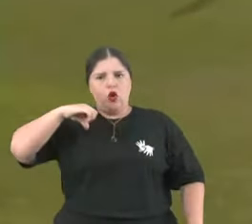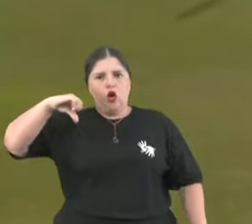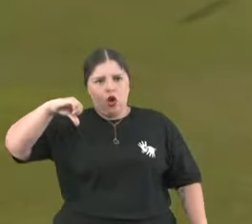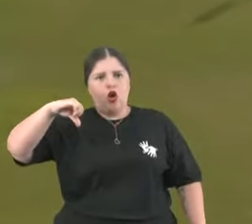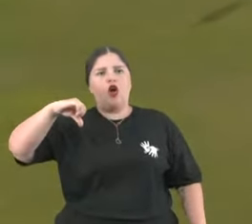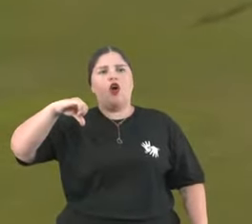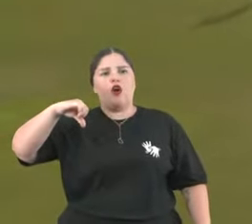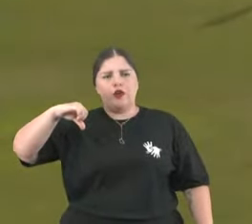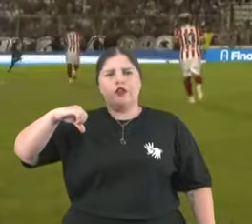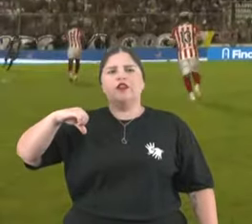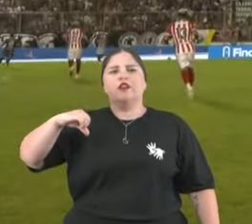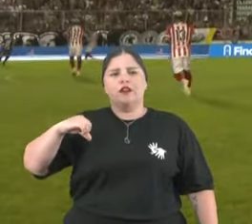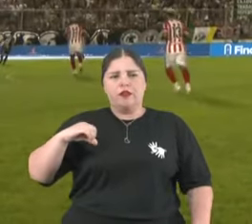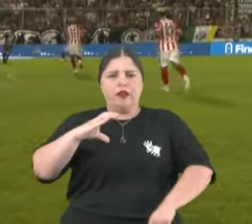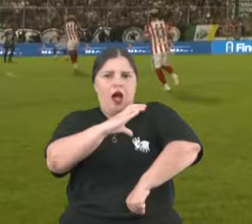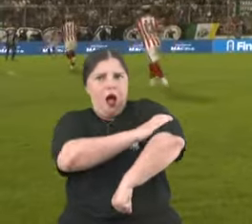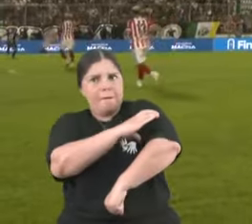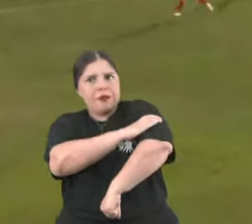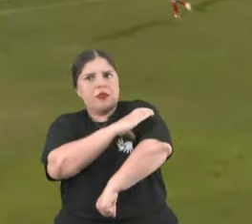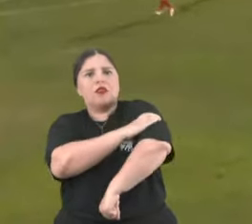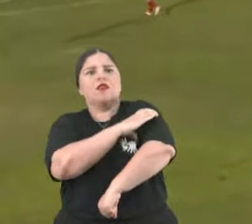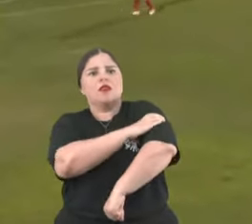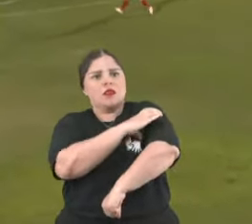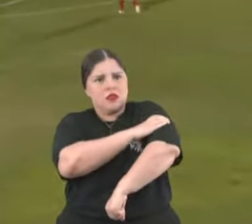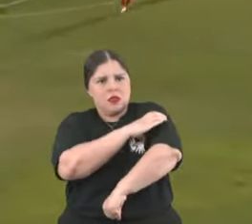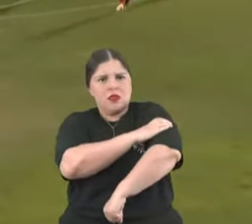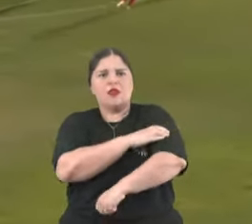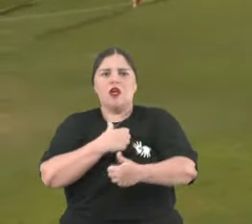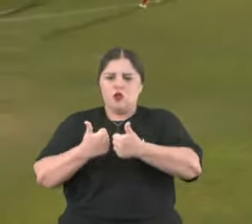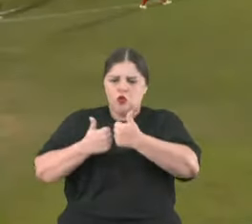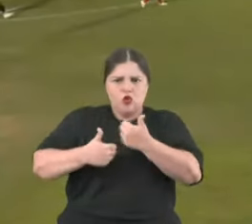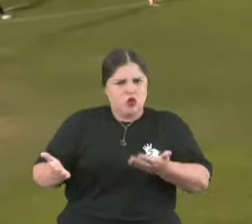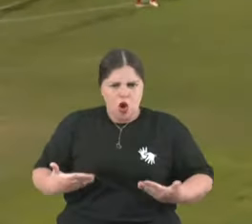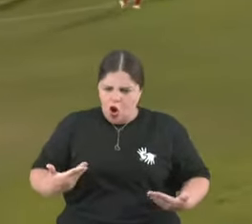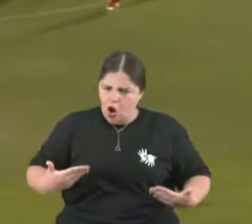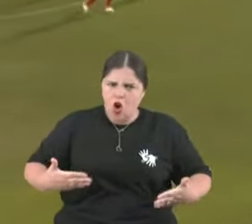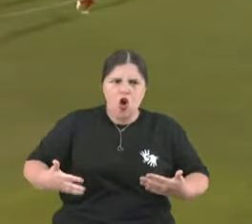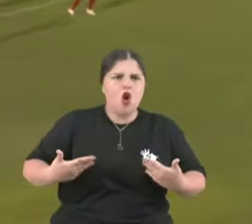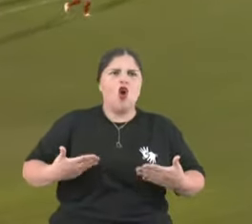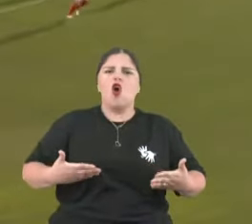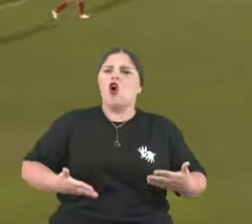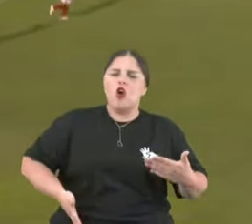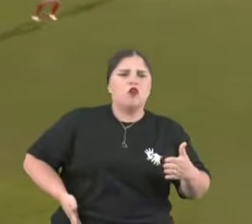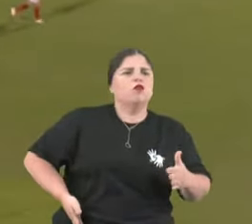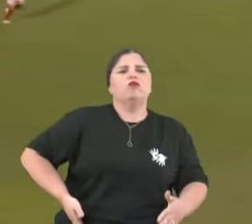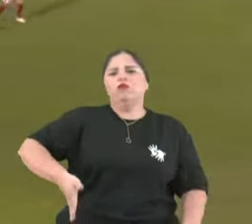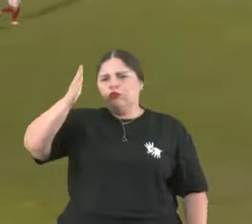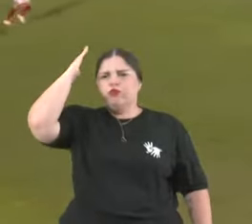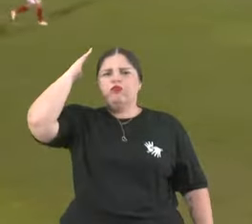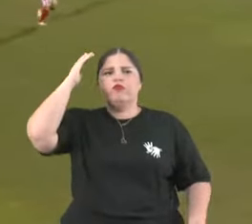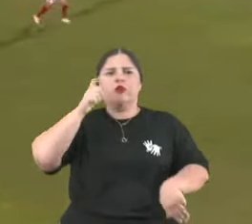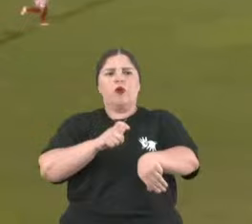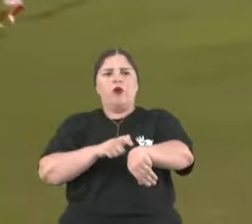toda a experiência, foi lá, tirou o jogador e bola já rolando, subiu a placa, 4 minutos de acréscimos.